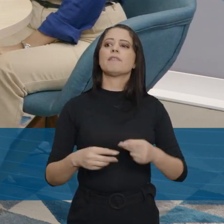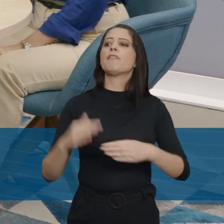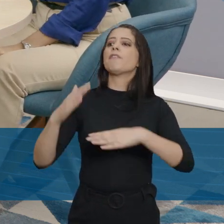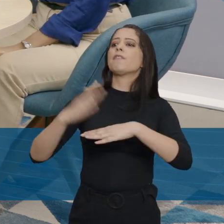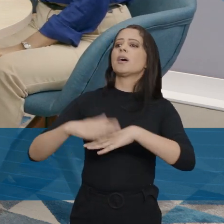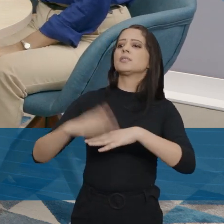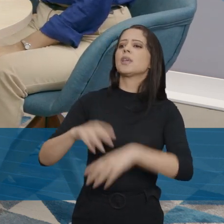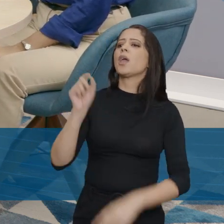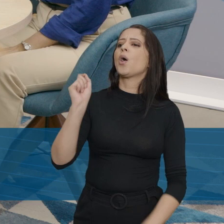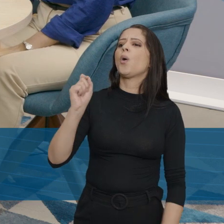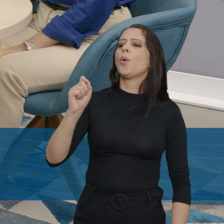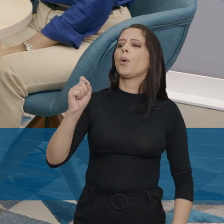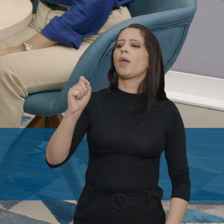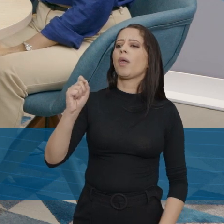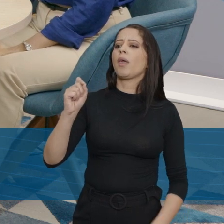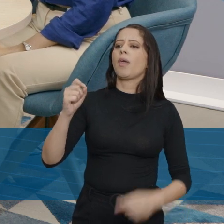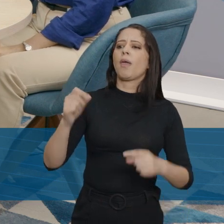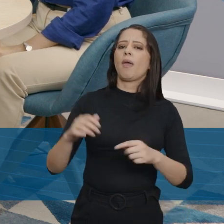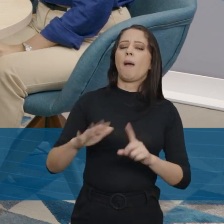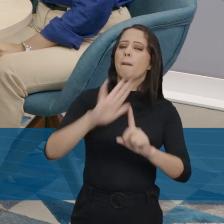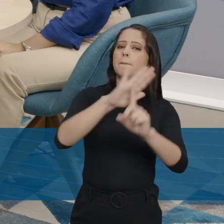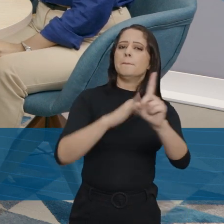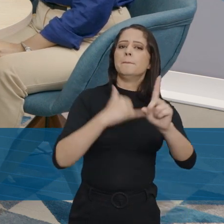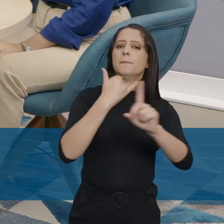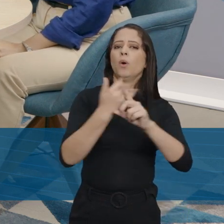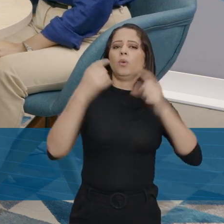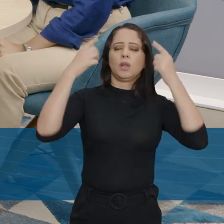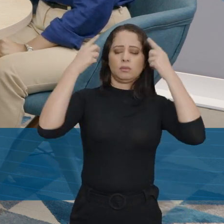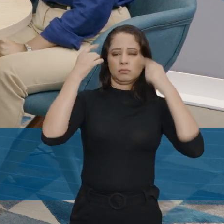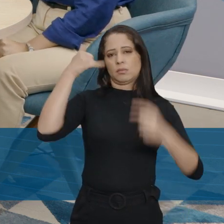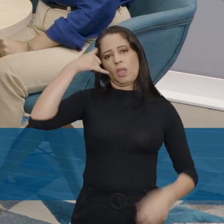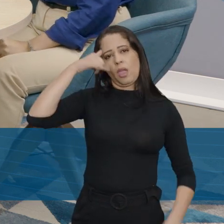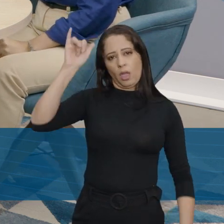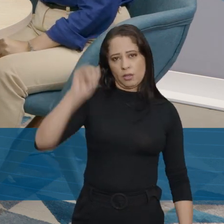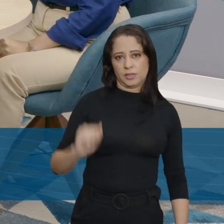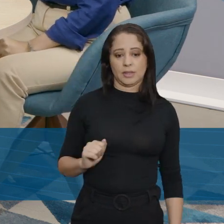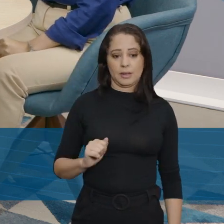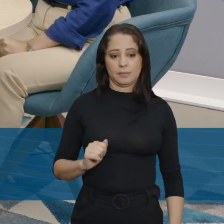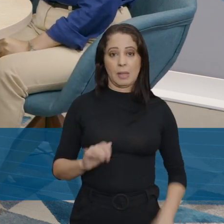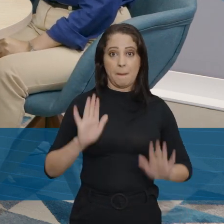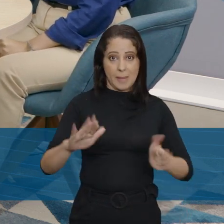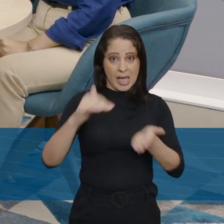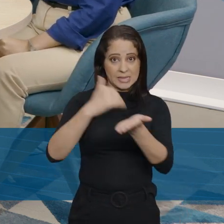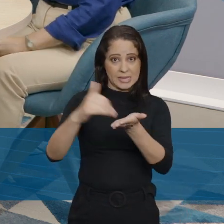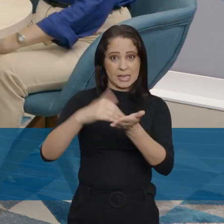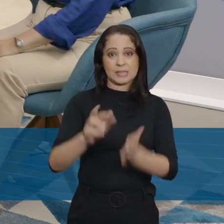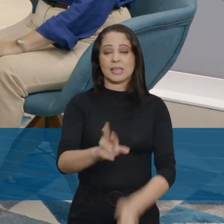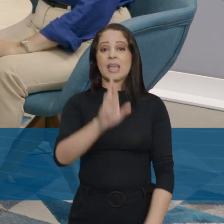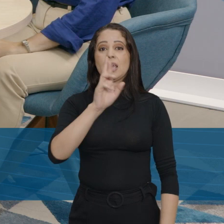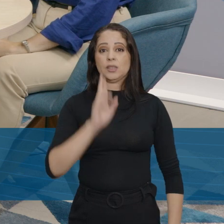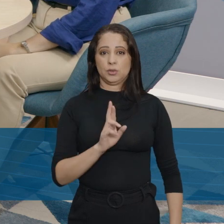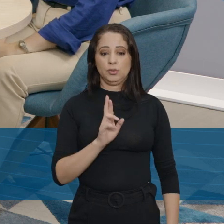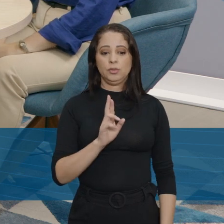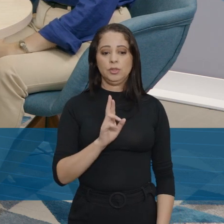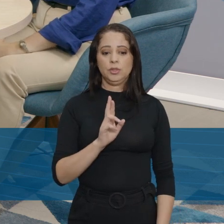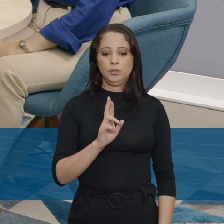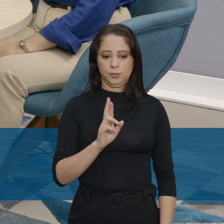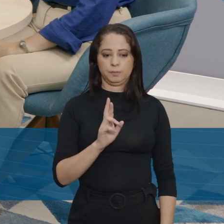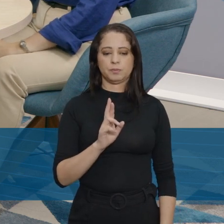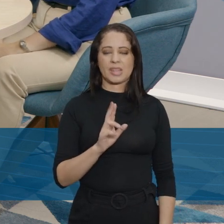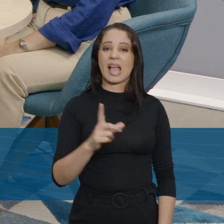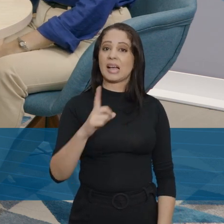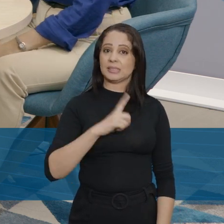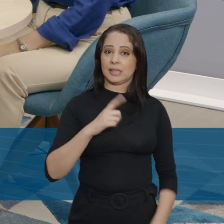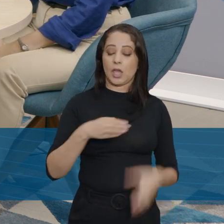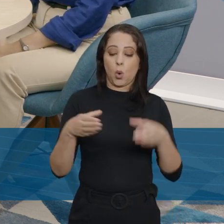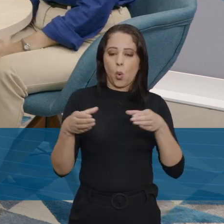o que eles têm feito para tentar contornar a situação. Em nota, a Secretaria nos informou que possui o setor